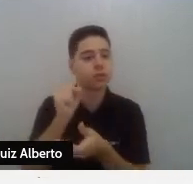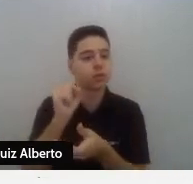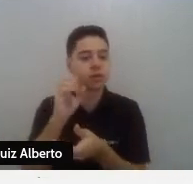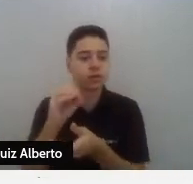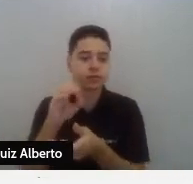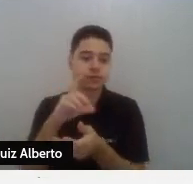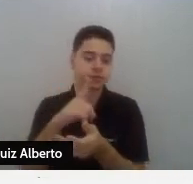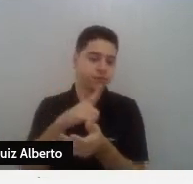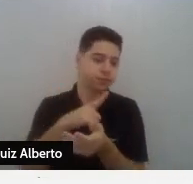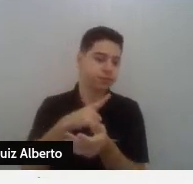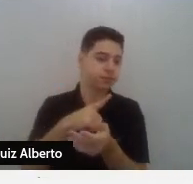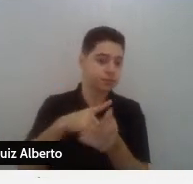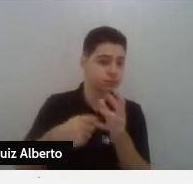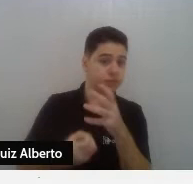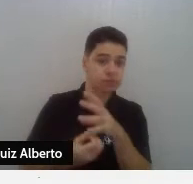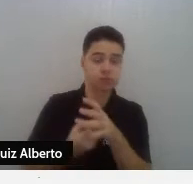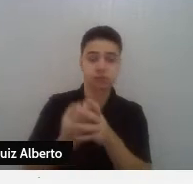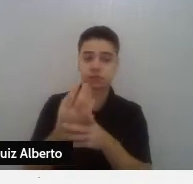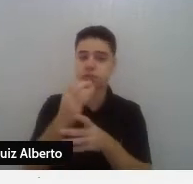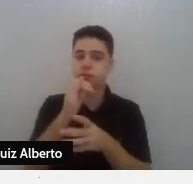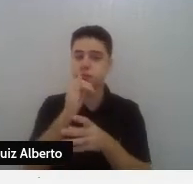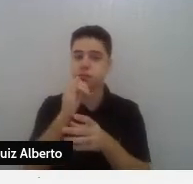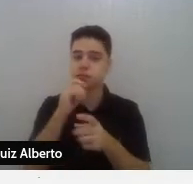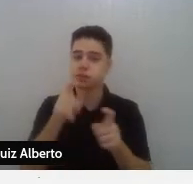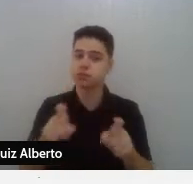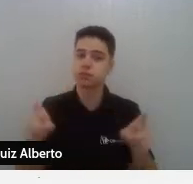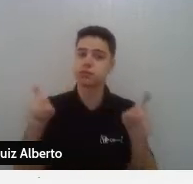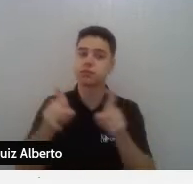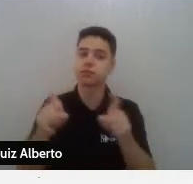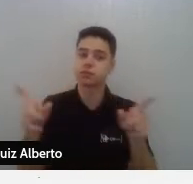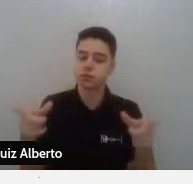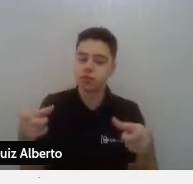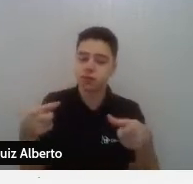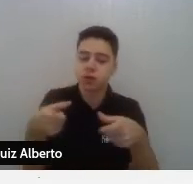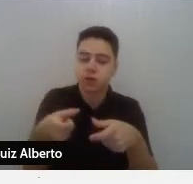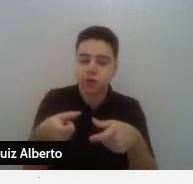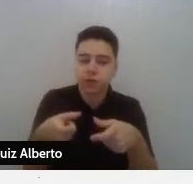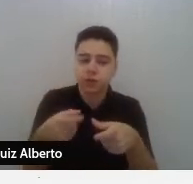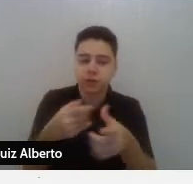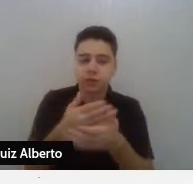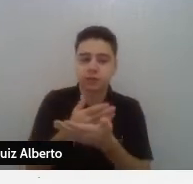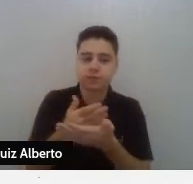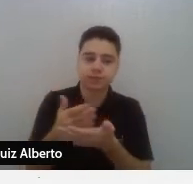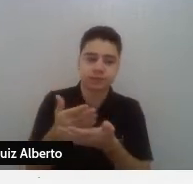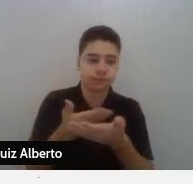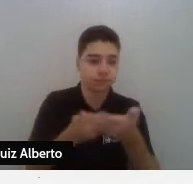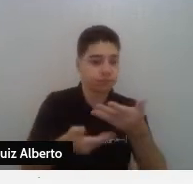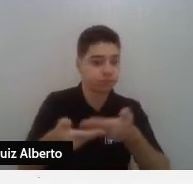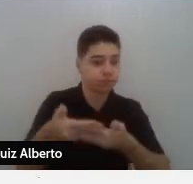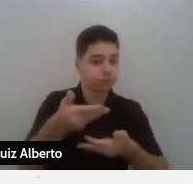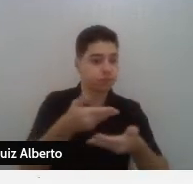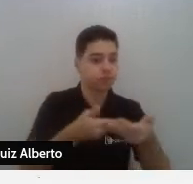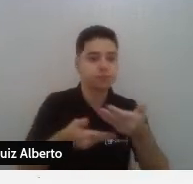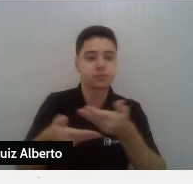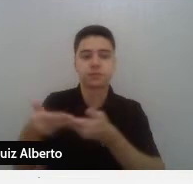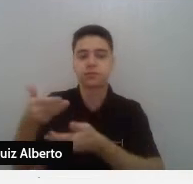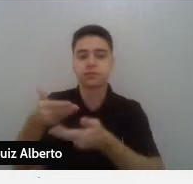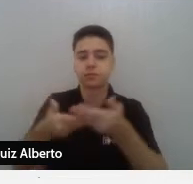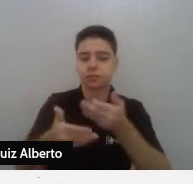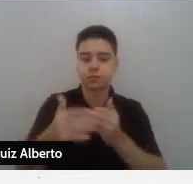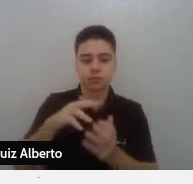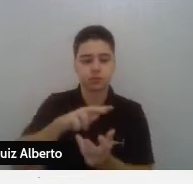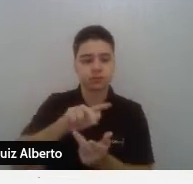existe os computadores mais compactos que começam a ser difundidos em todo o mundo,